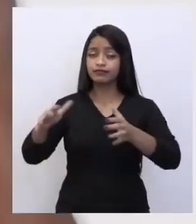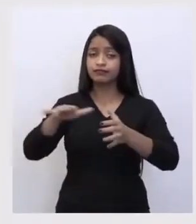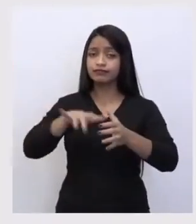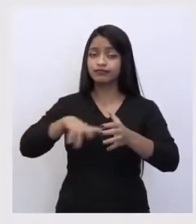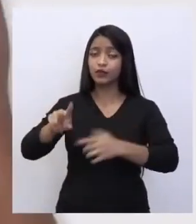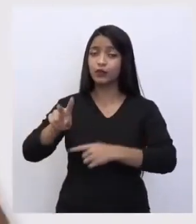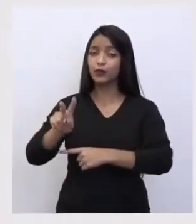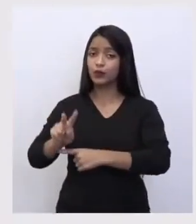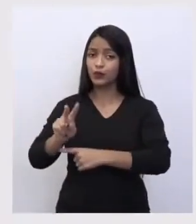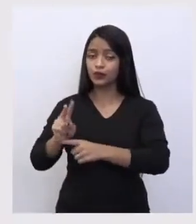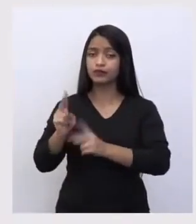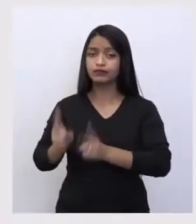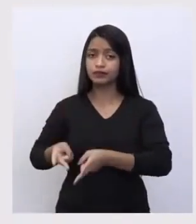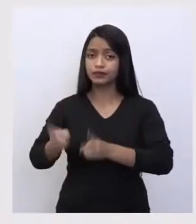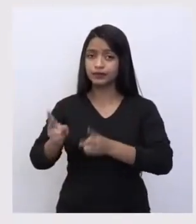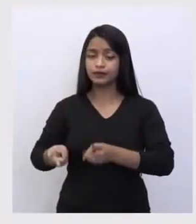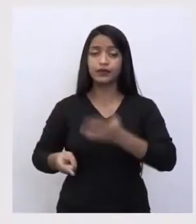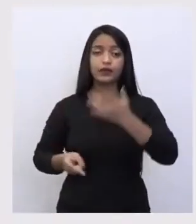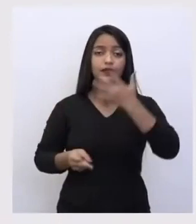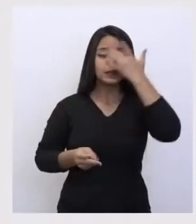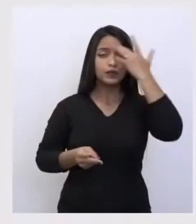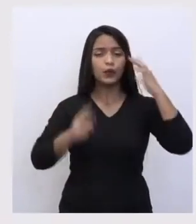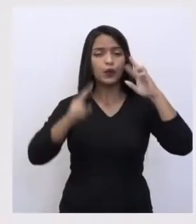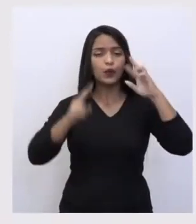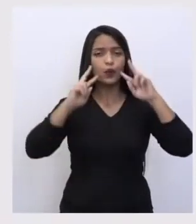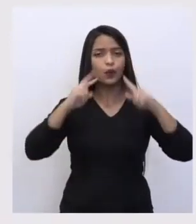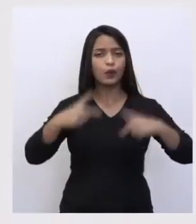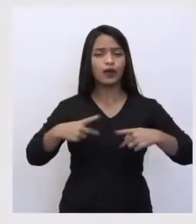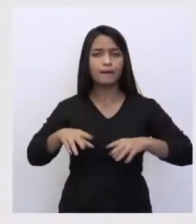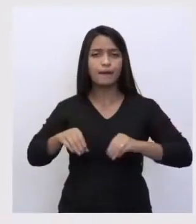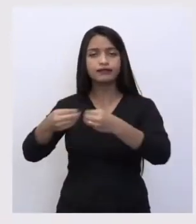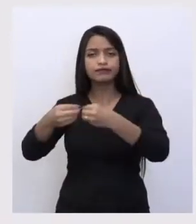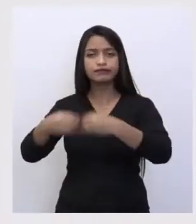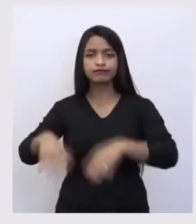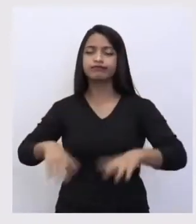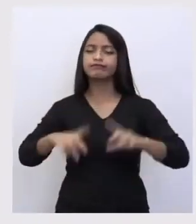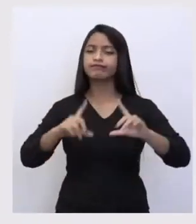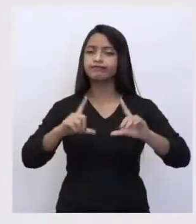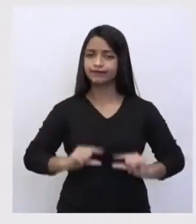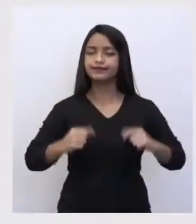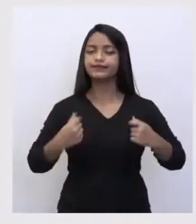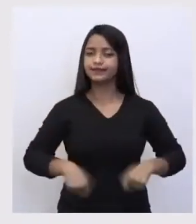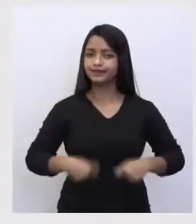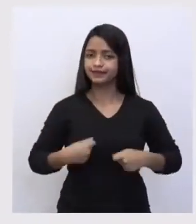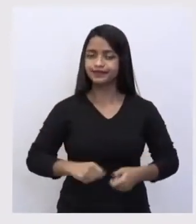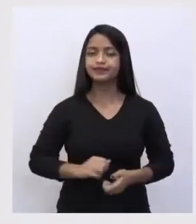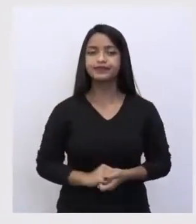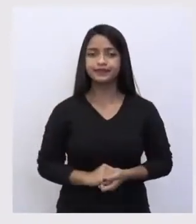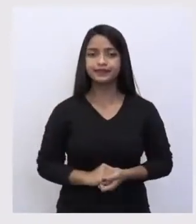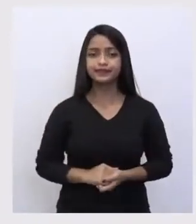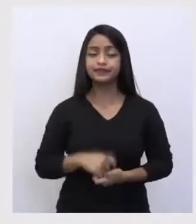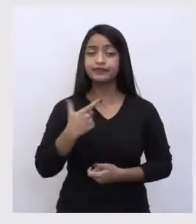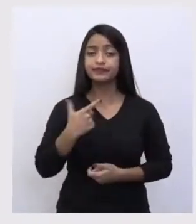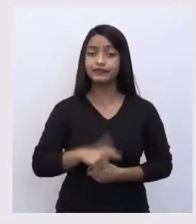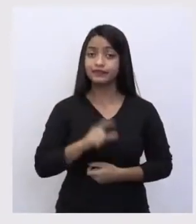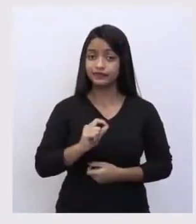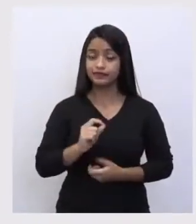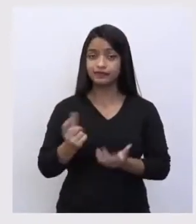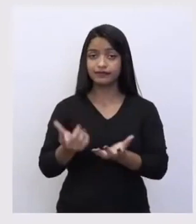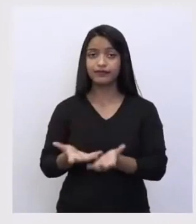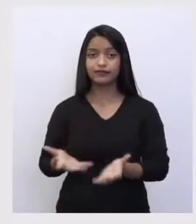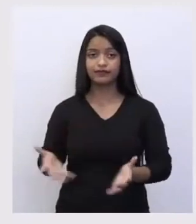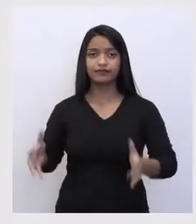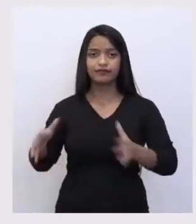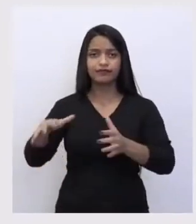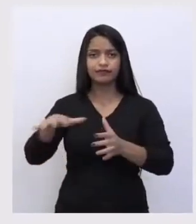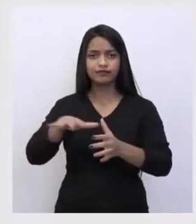redução dos impactos da ação humana no meio ambiente. E ainda, para fazer com que esses serviços sejam incorporados